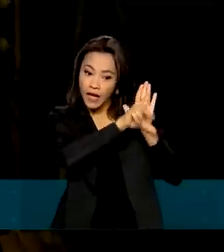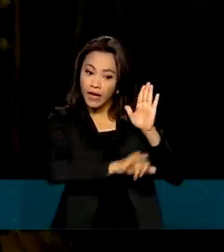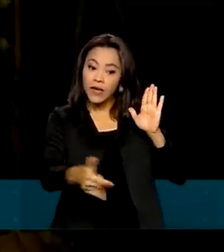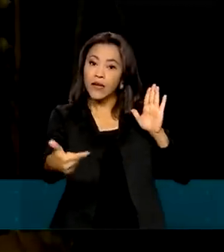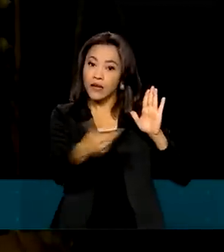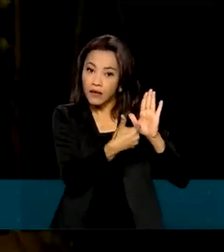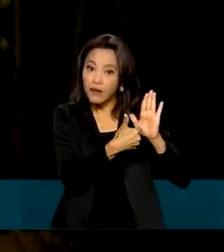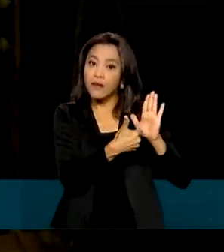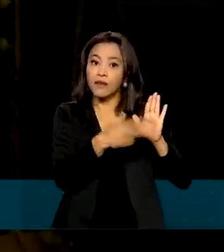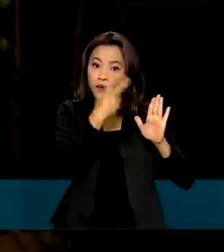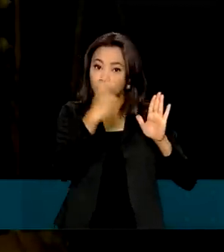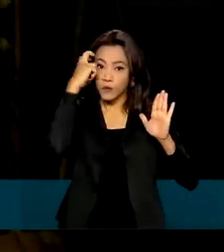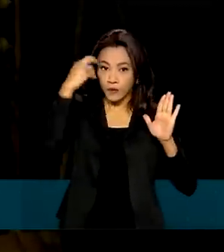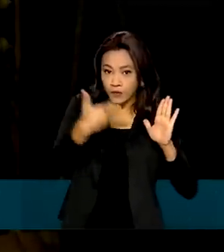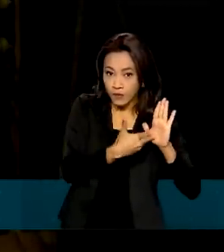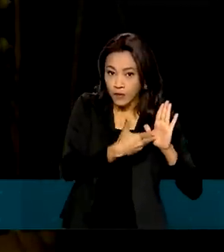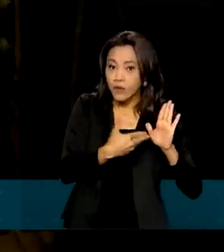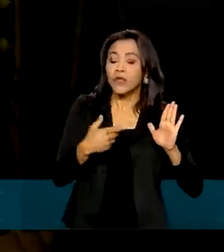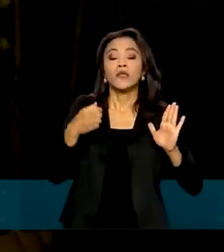para captar